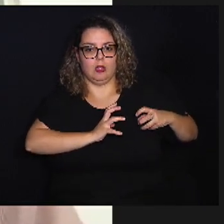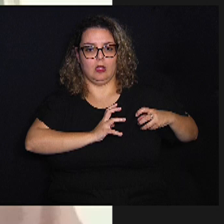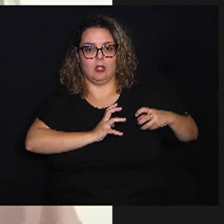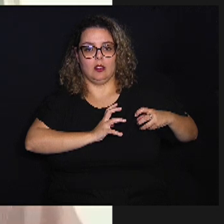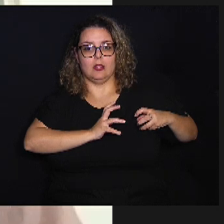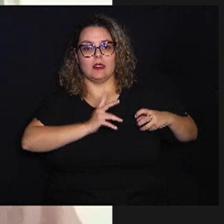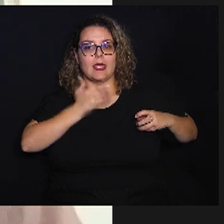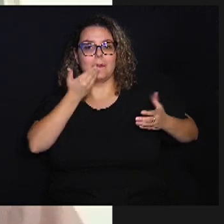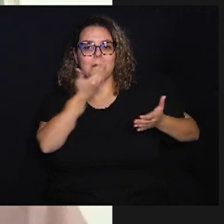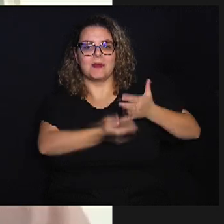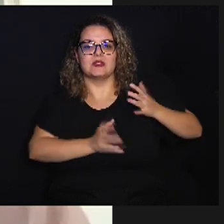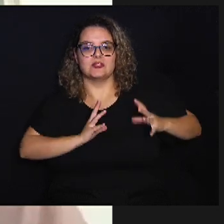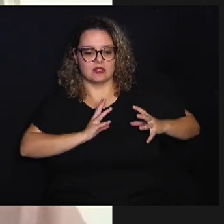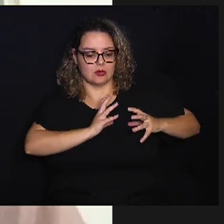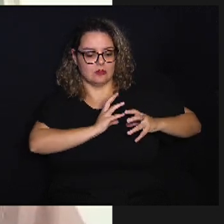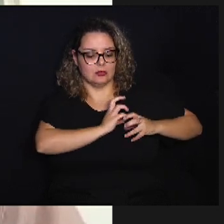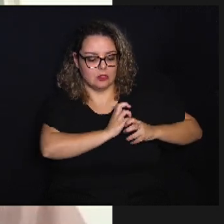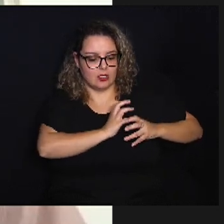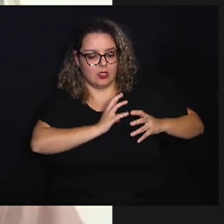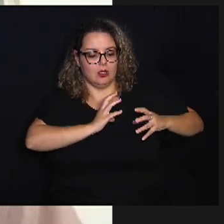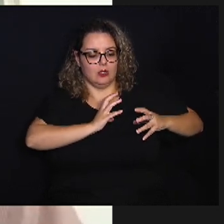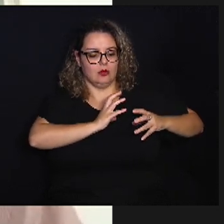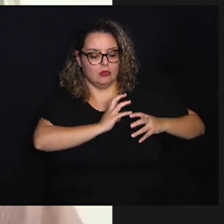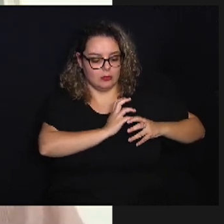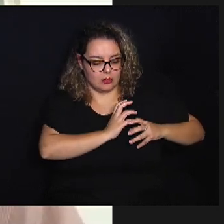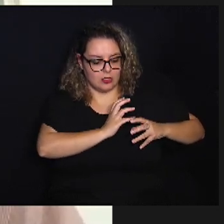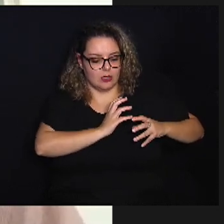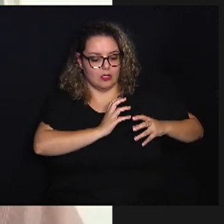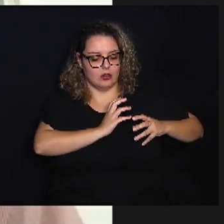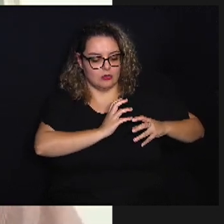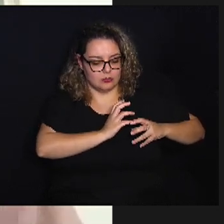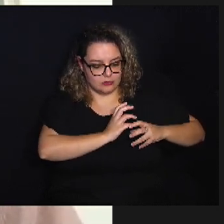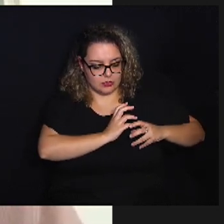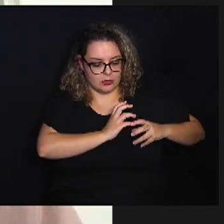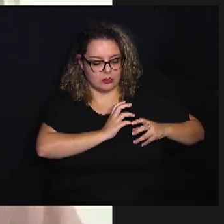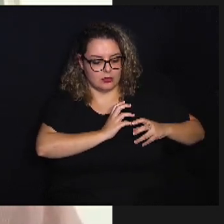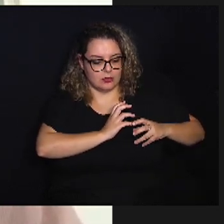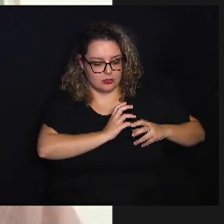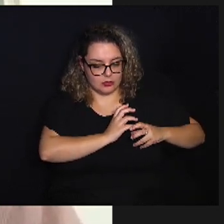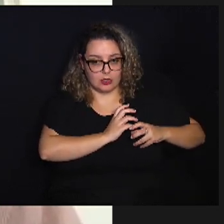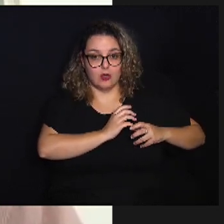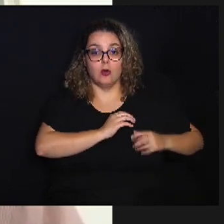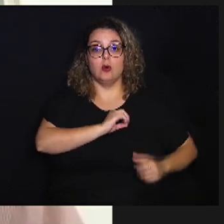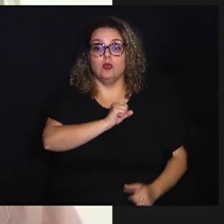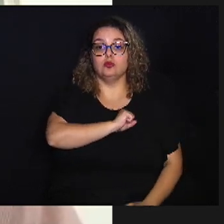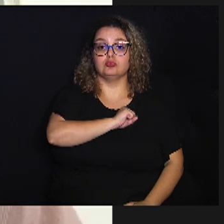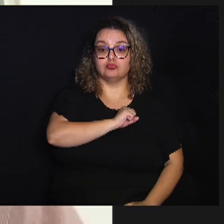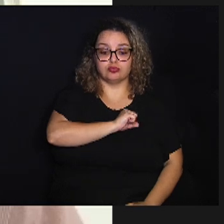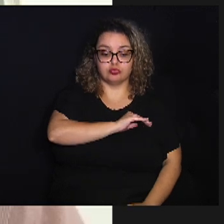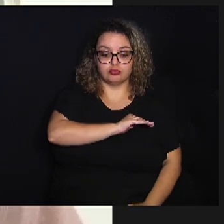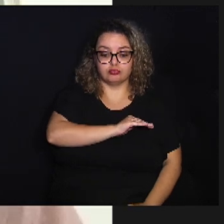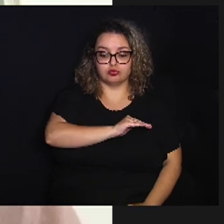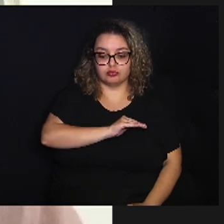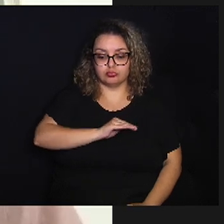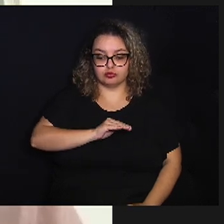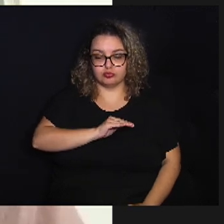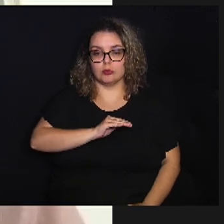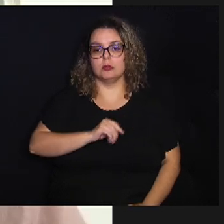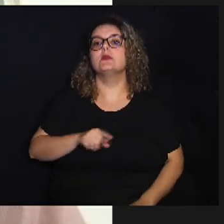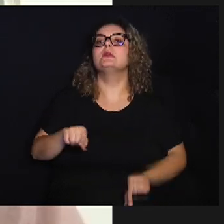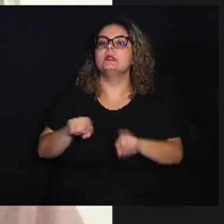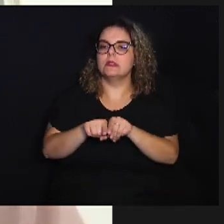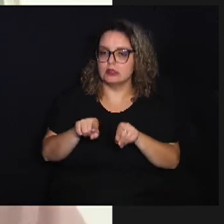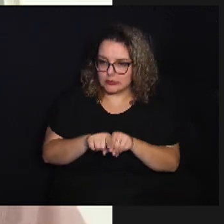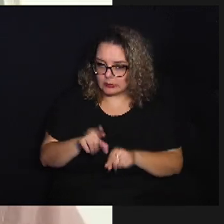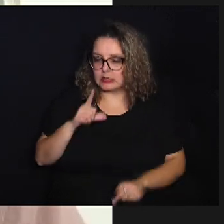contração, a força de bomba. Outra doença, um infarto agudo do miocárdio que acomete o coração, também